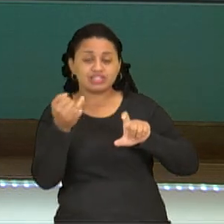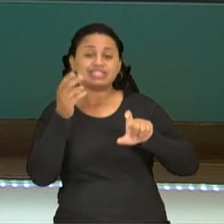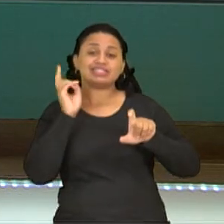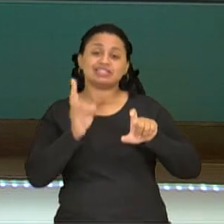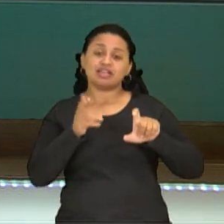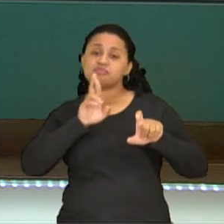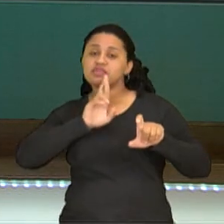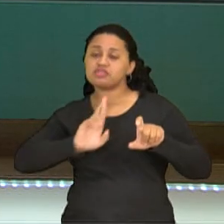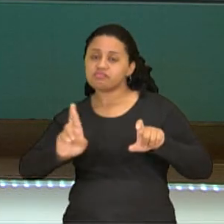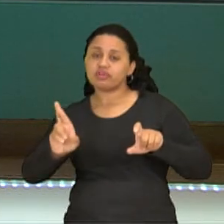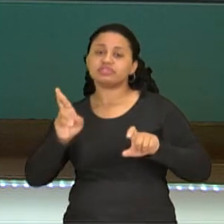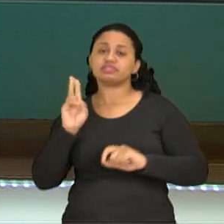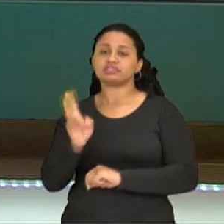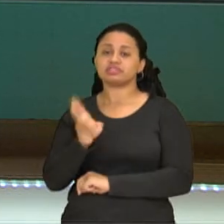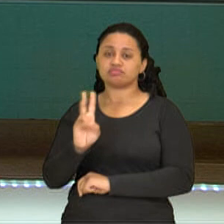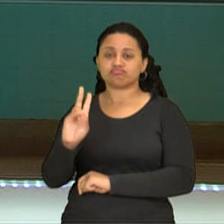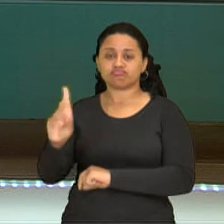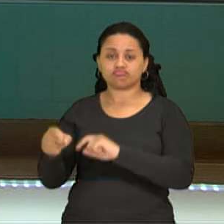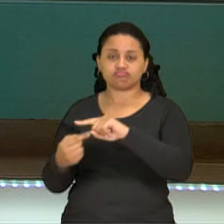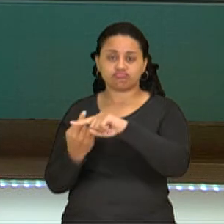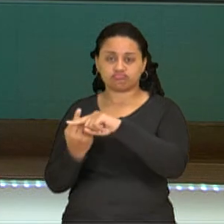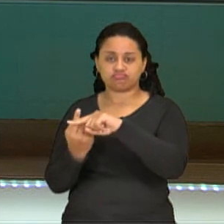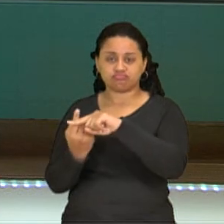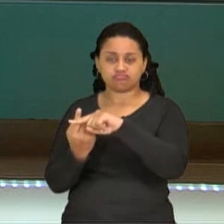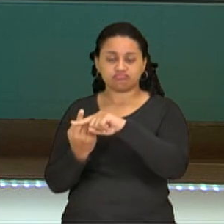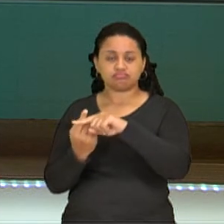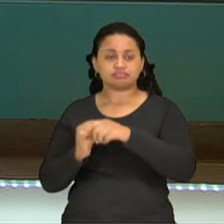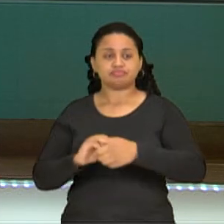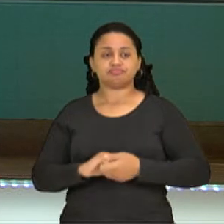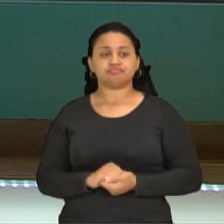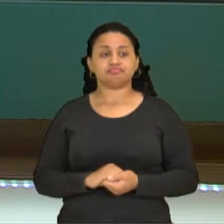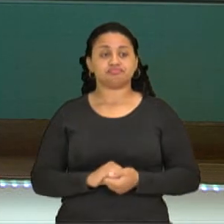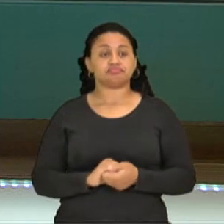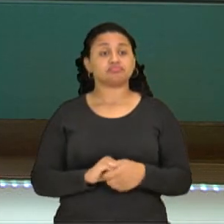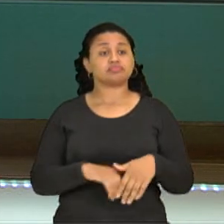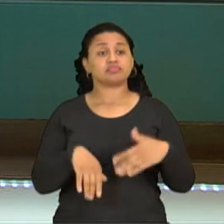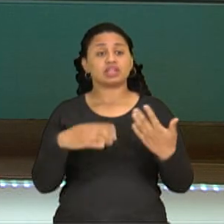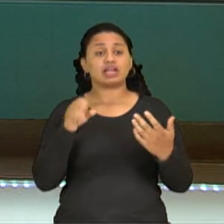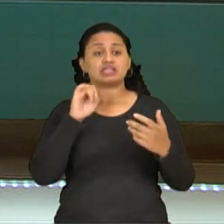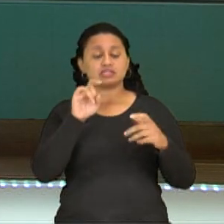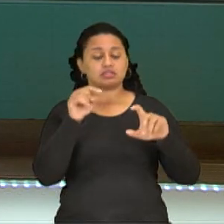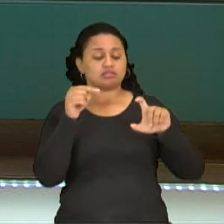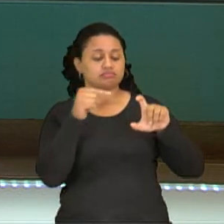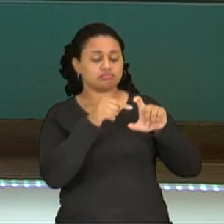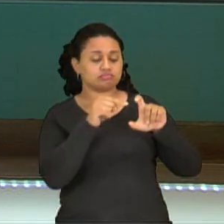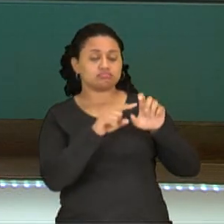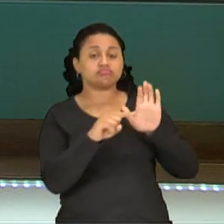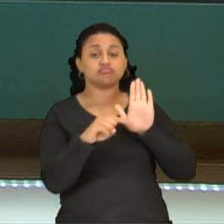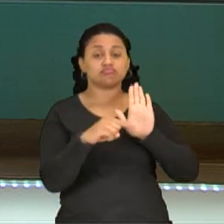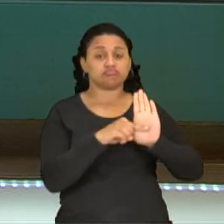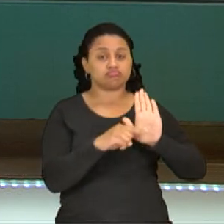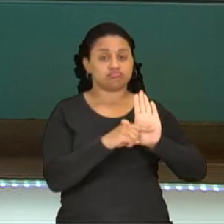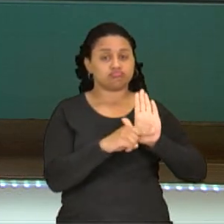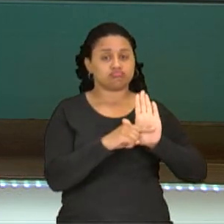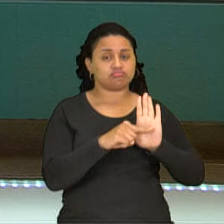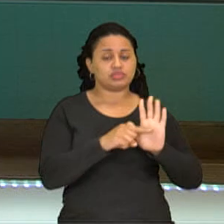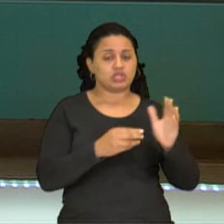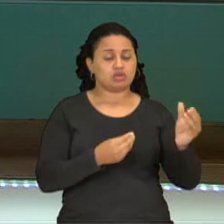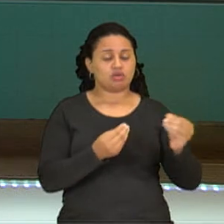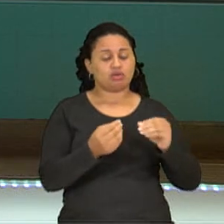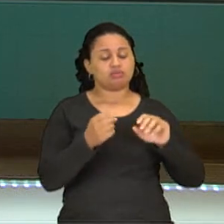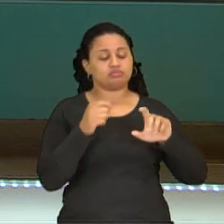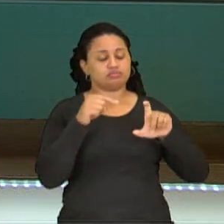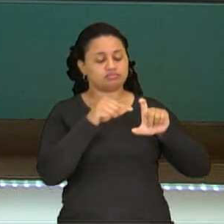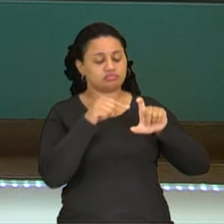sempre vai ficar positivo também, ok? Bom, e quando eu tenho a base negativa? Quando eu